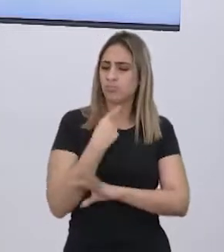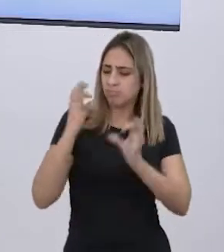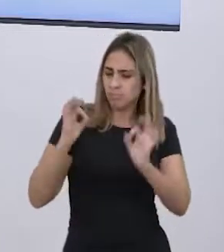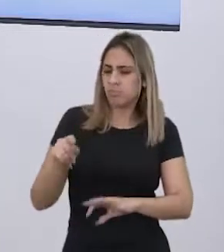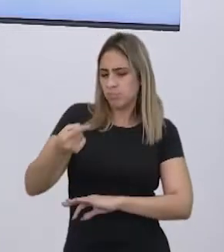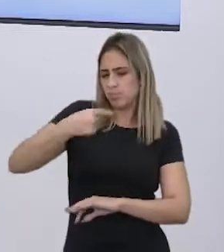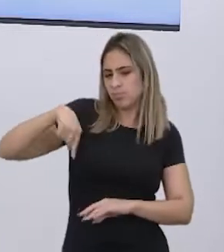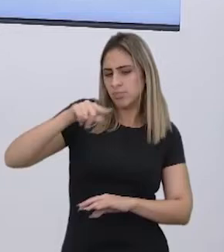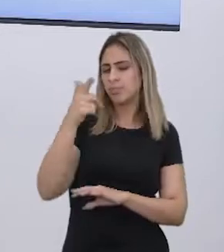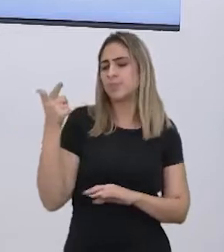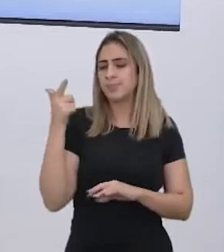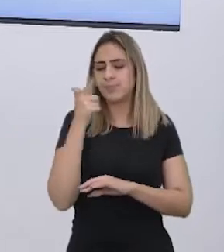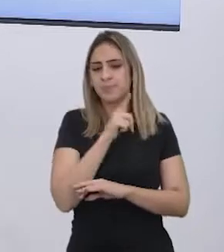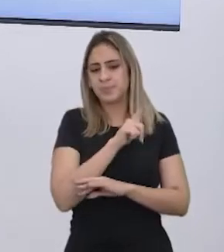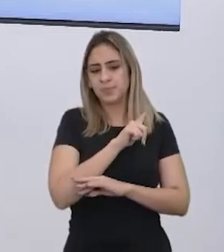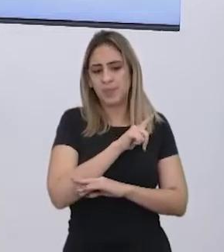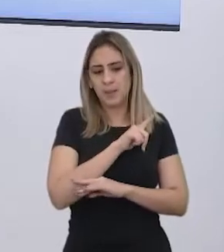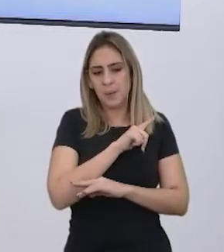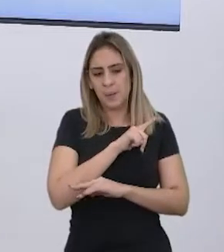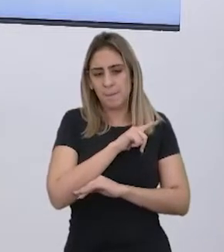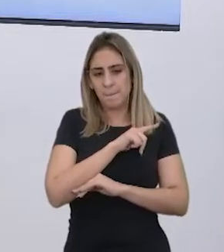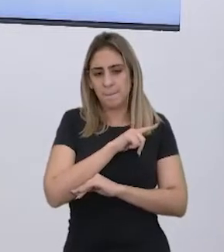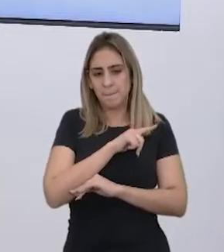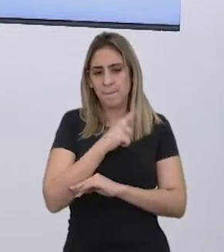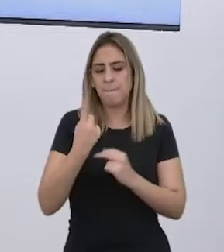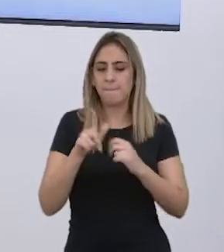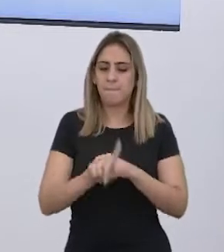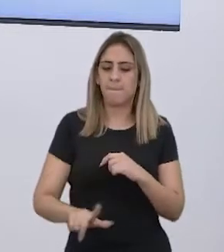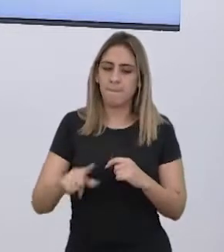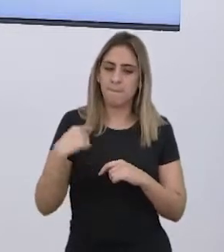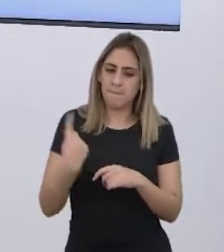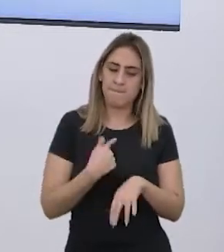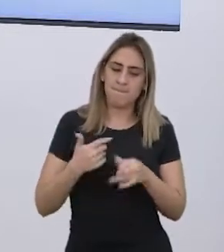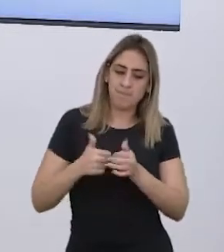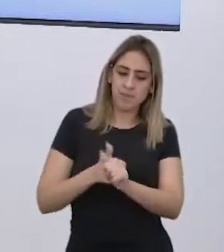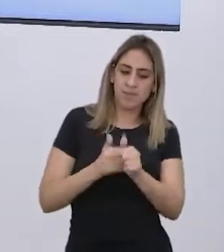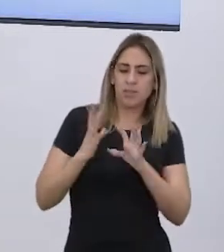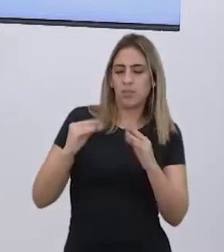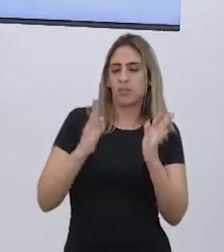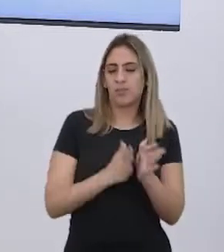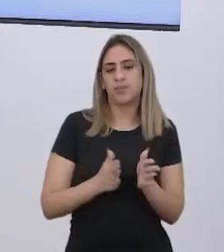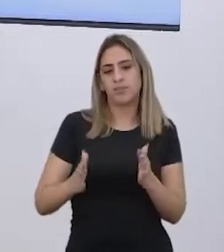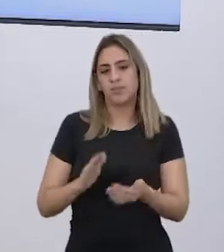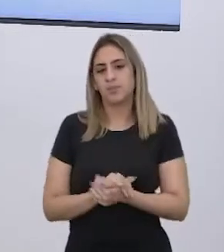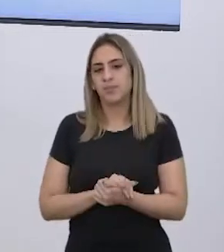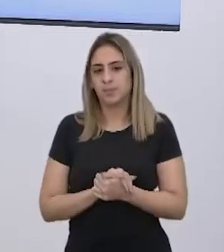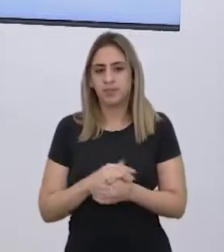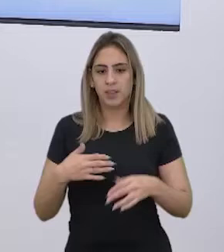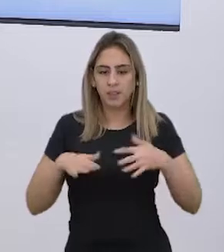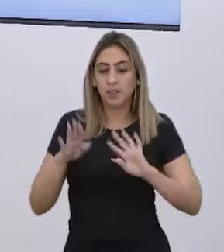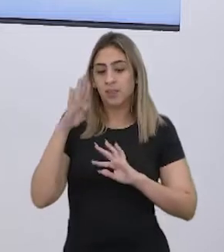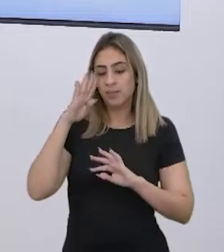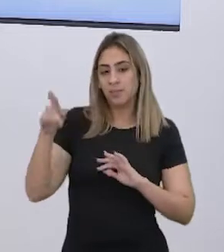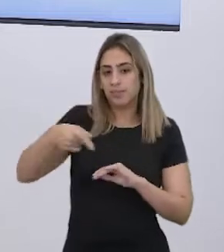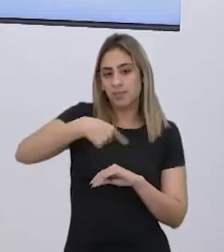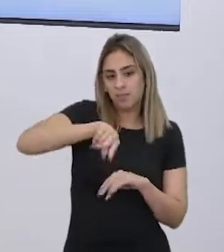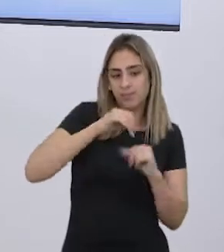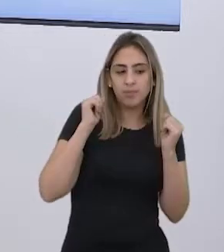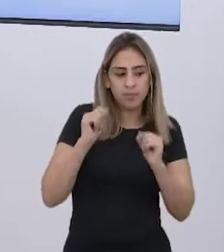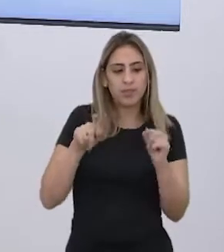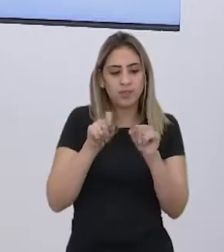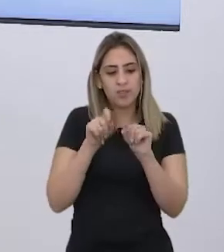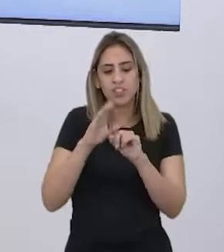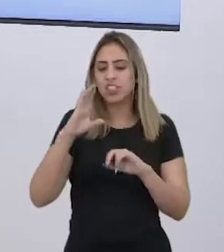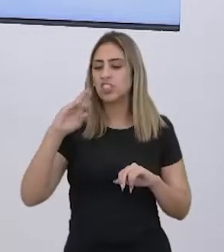justamente vocês consigam entender qual era a linha lógica que a gente seguiu durante todo esse processo, mas principalmente que vocês possam fazer